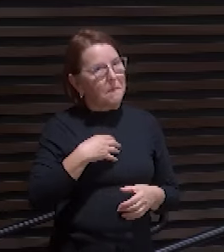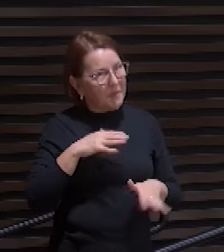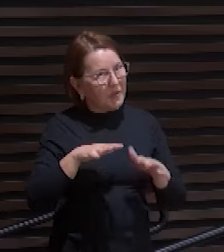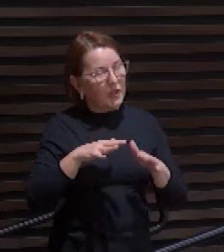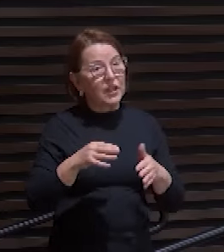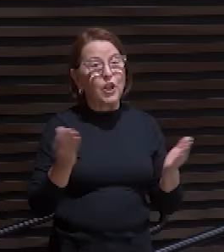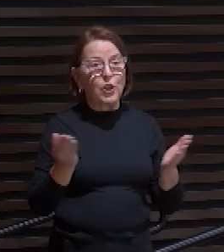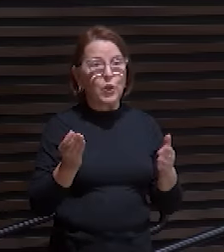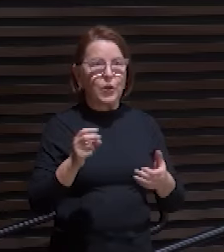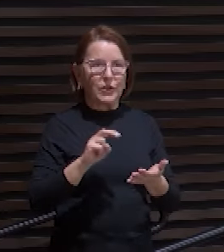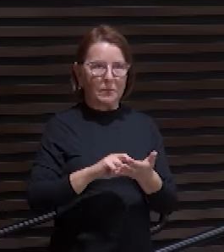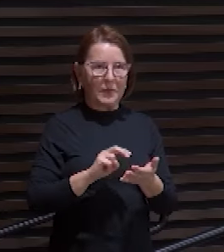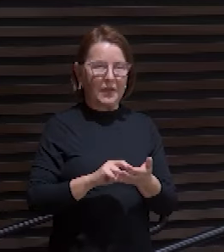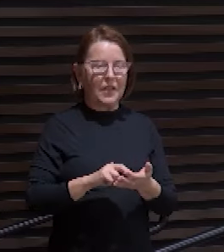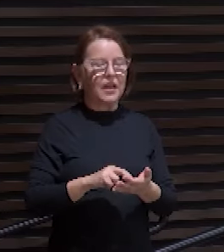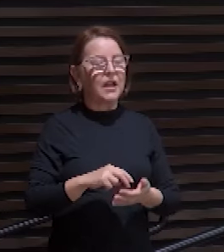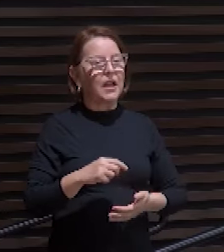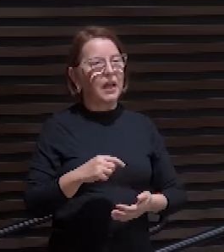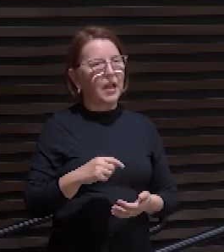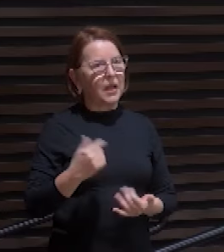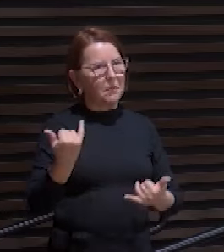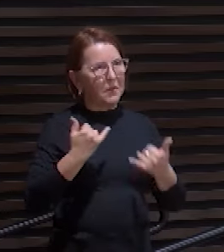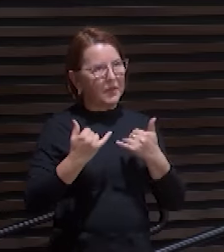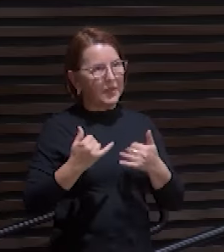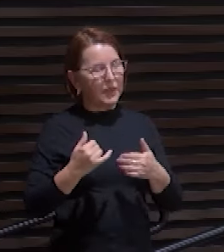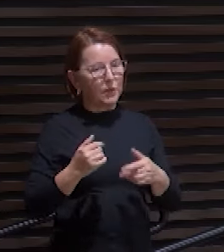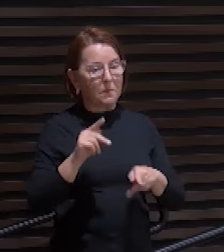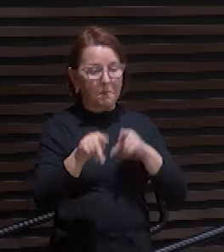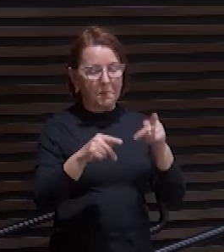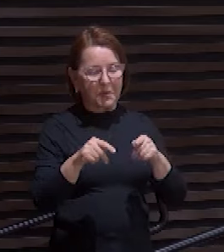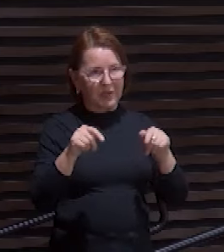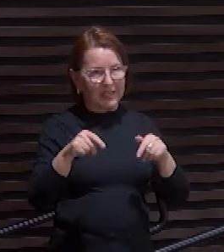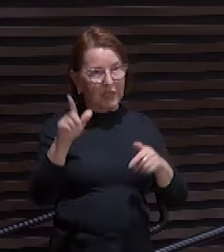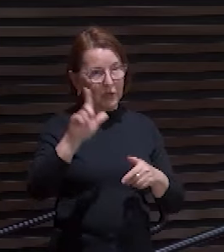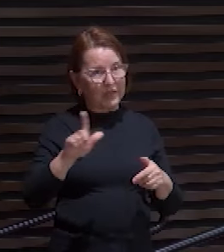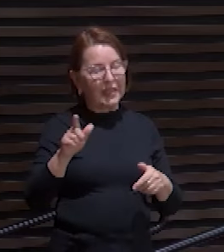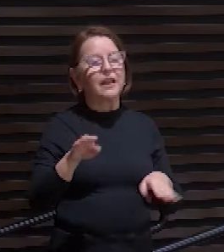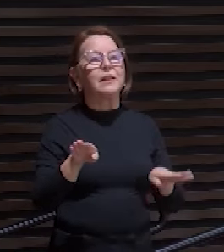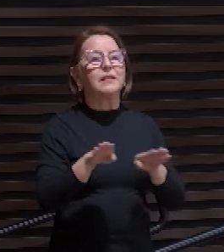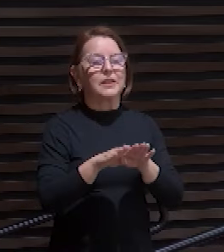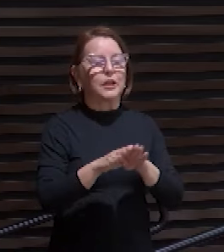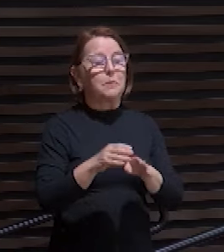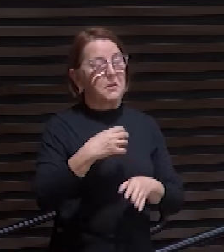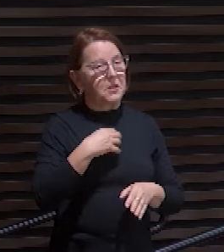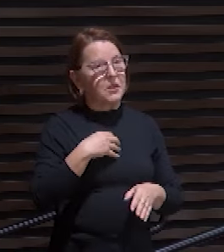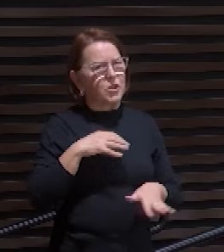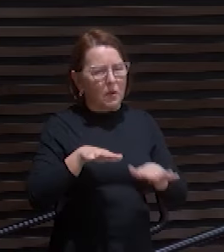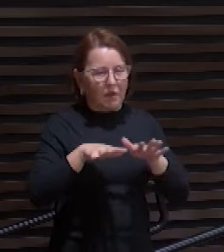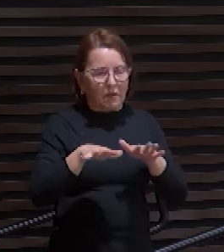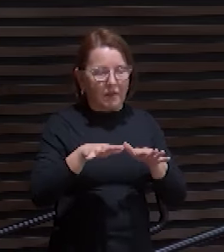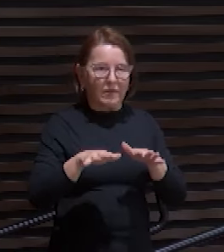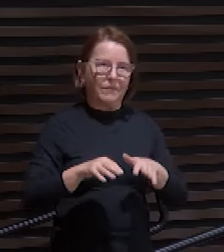fiquei sabendo que pessoas aqui em Londrina também sentiu os tremores.